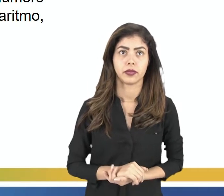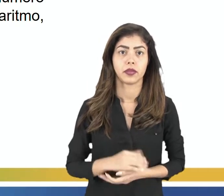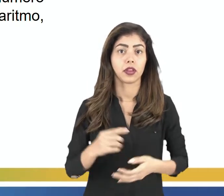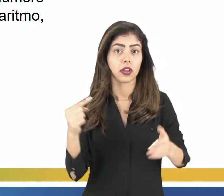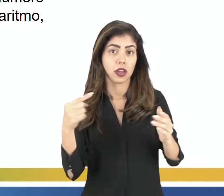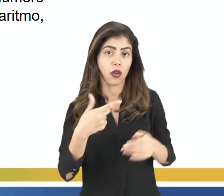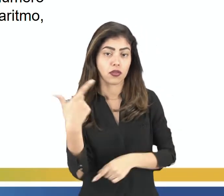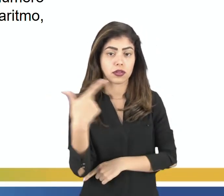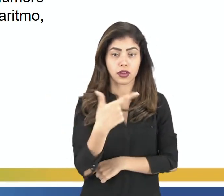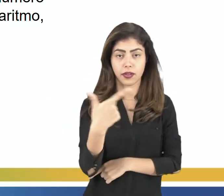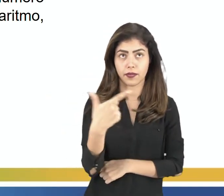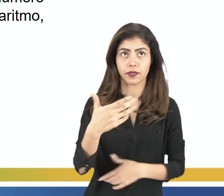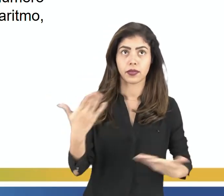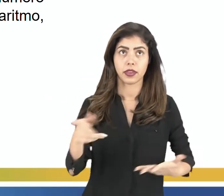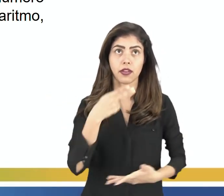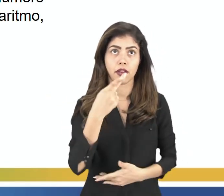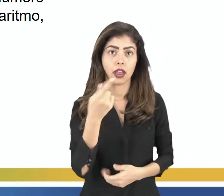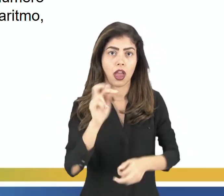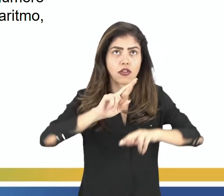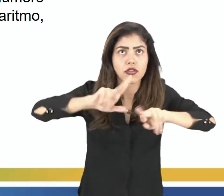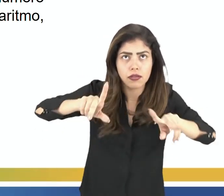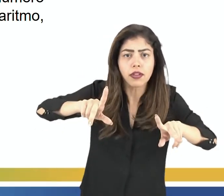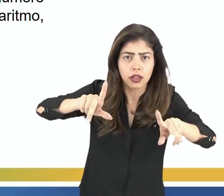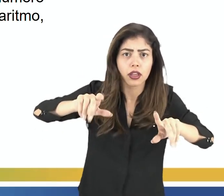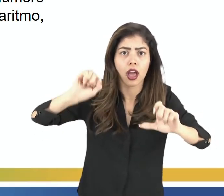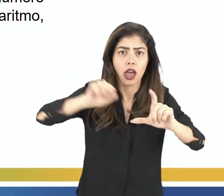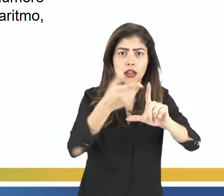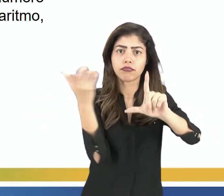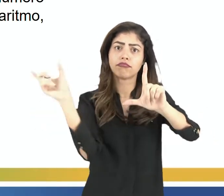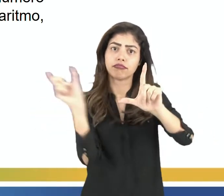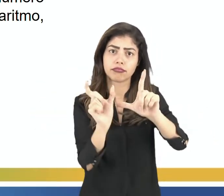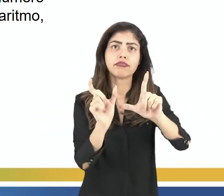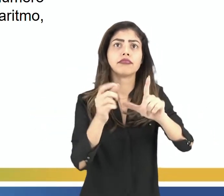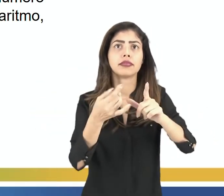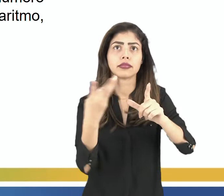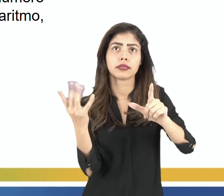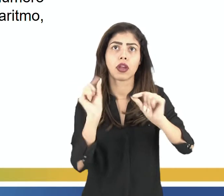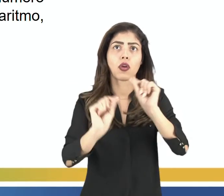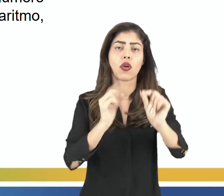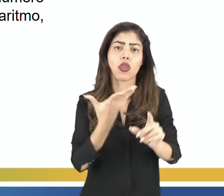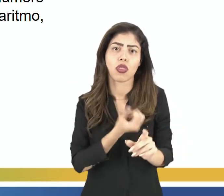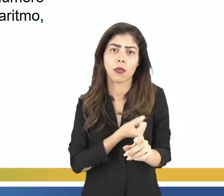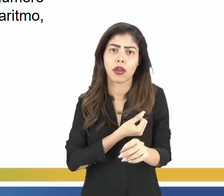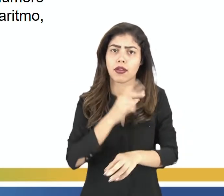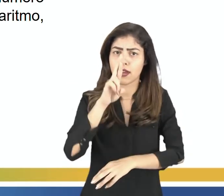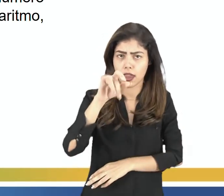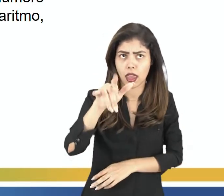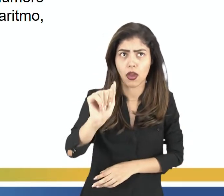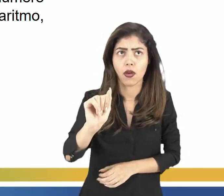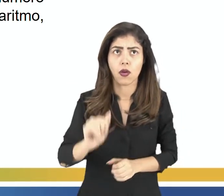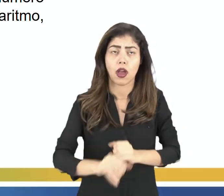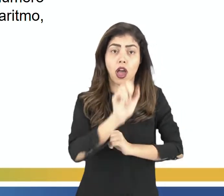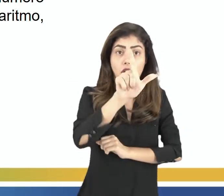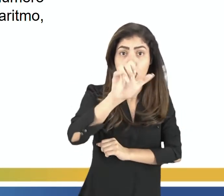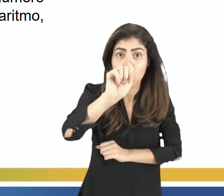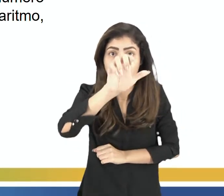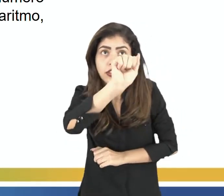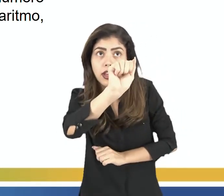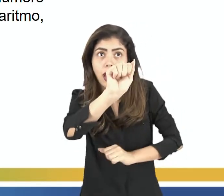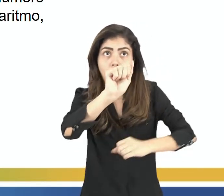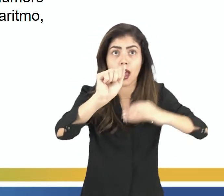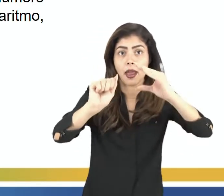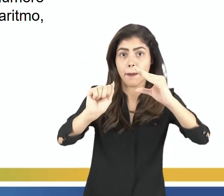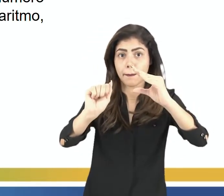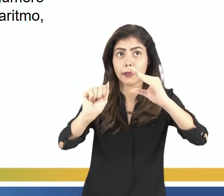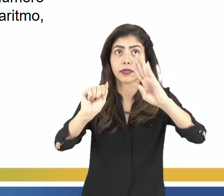aqui o segundo ponto, que fala sobre a desigualdade entre um logaritmo e o número real. Log de b na base a